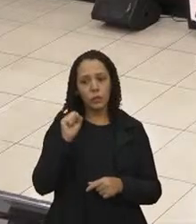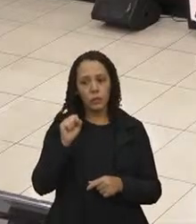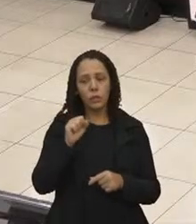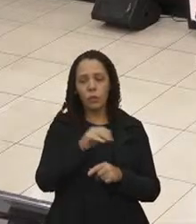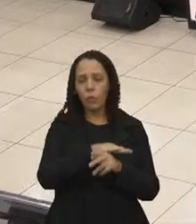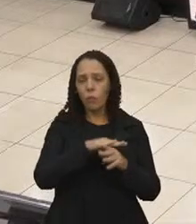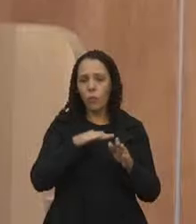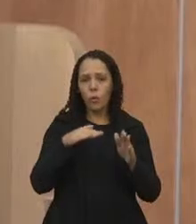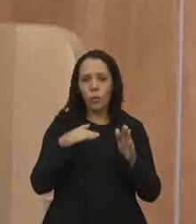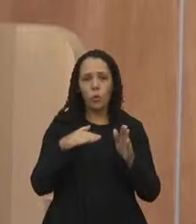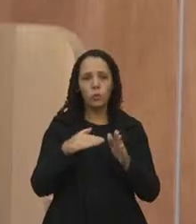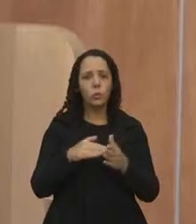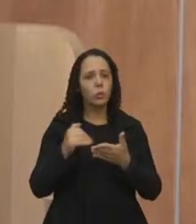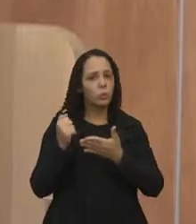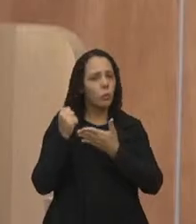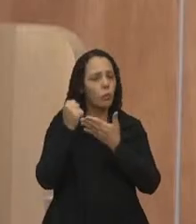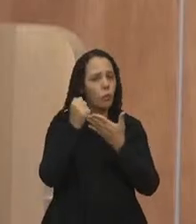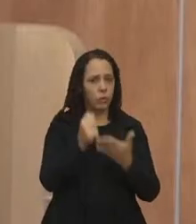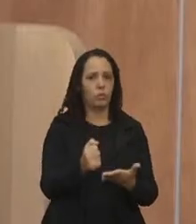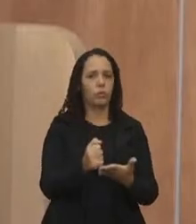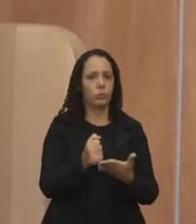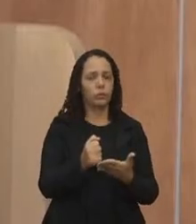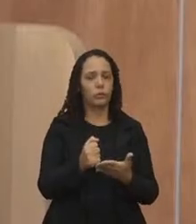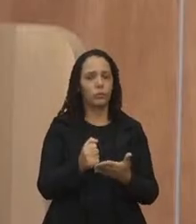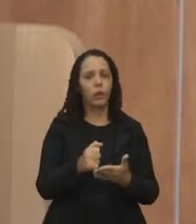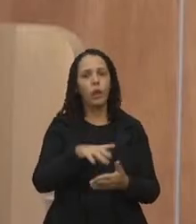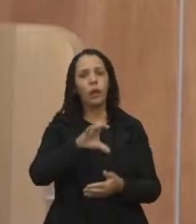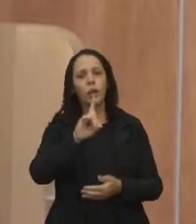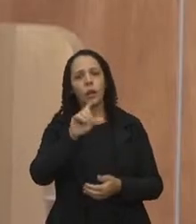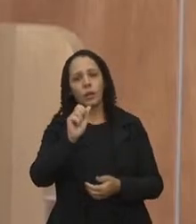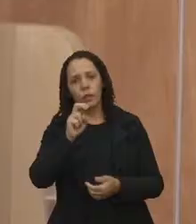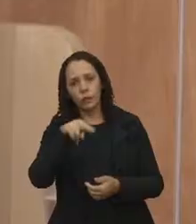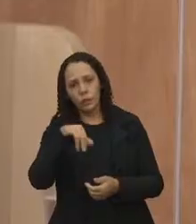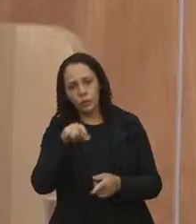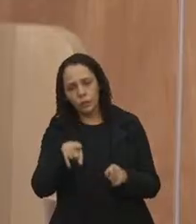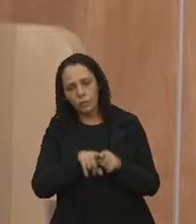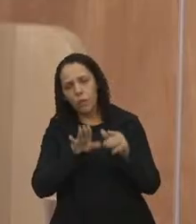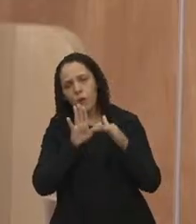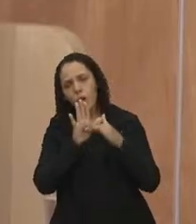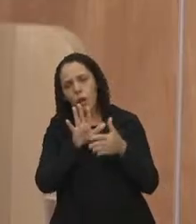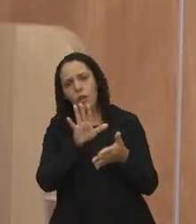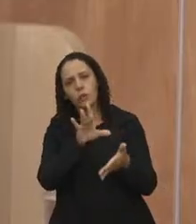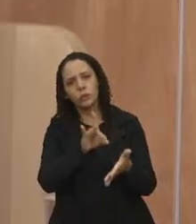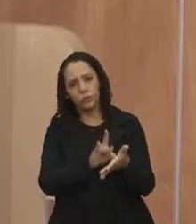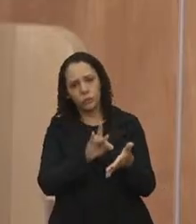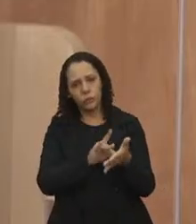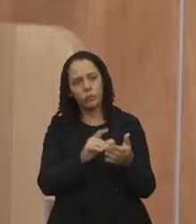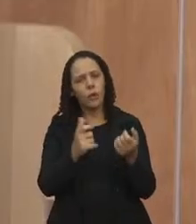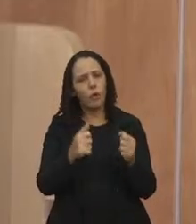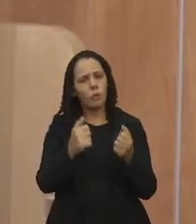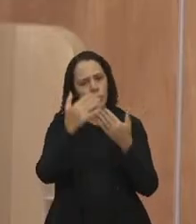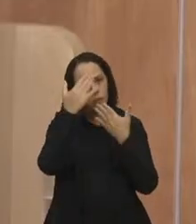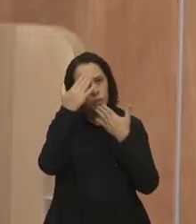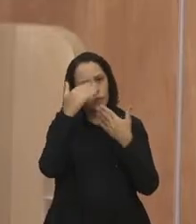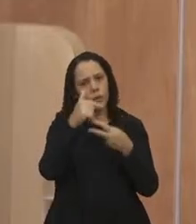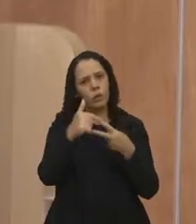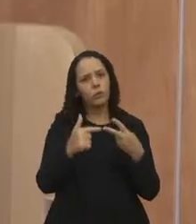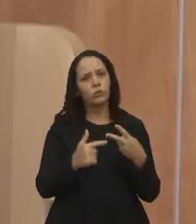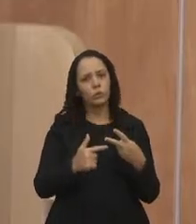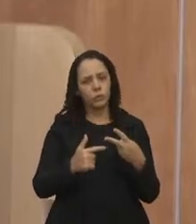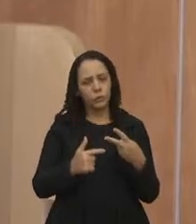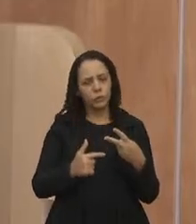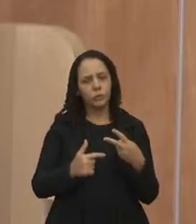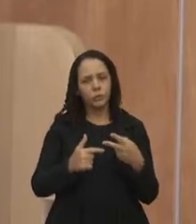que eles fizeram e fazem pelo nosso campus, né? A Dani também tem ajudado muito, mas eu não posso deixar de agradecer eles,